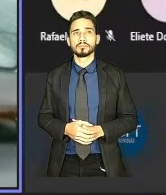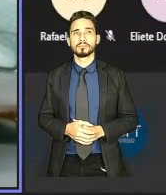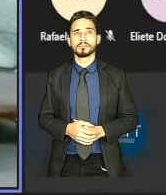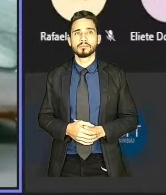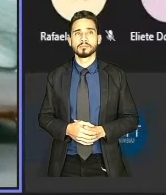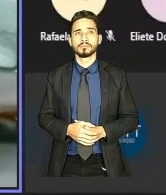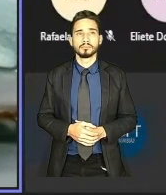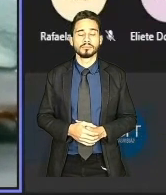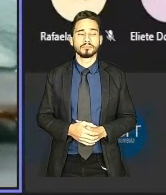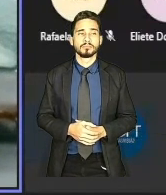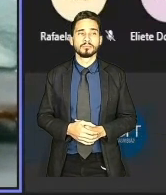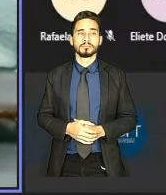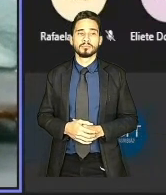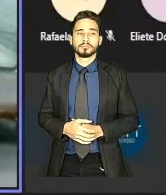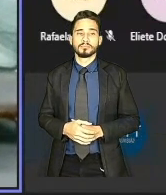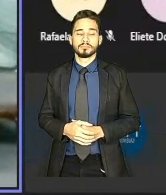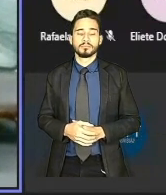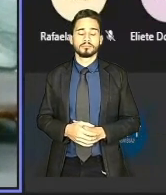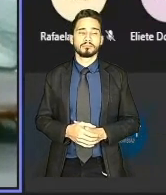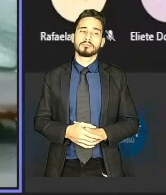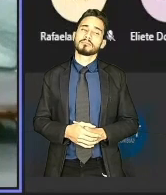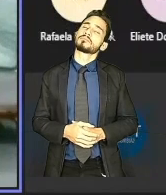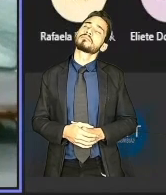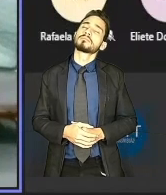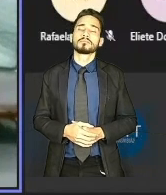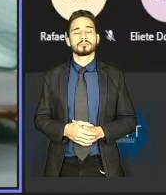Explicado tudo claro, mas tem explicado.